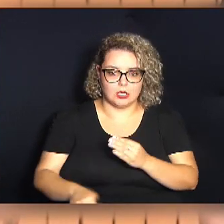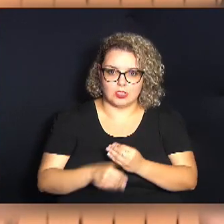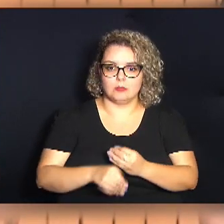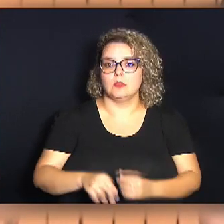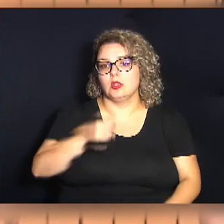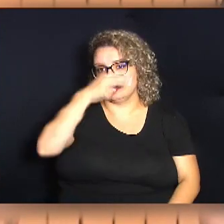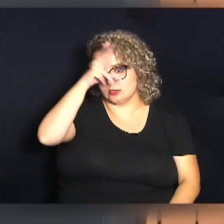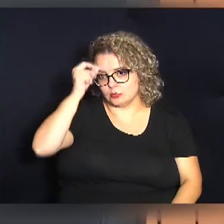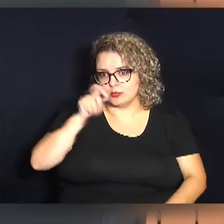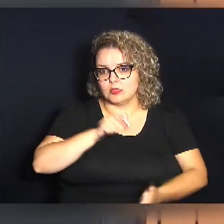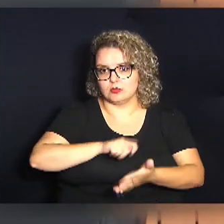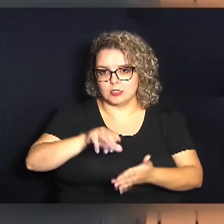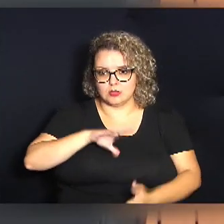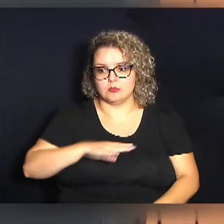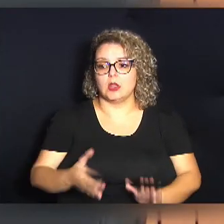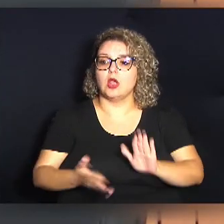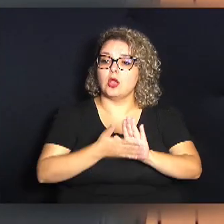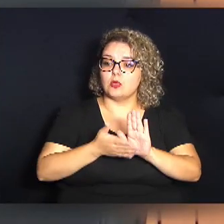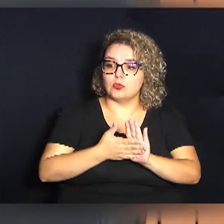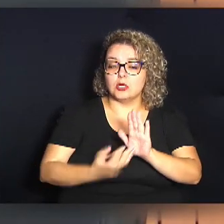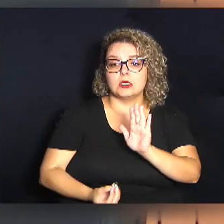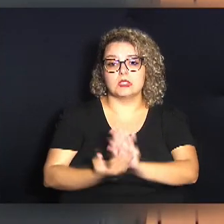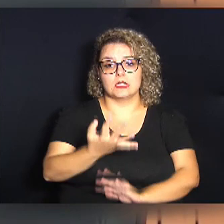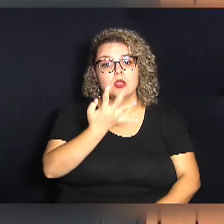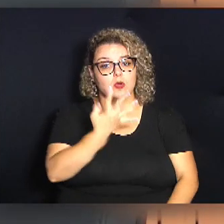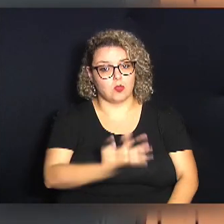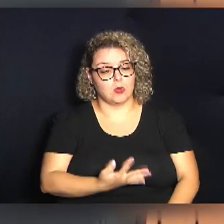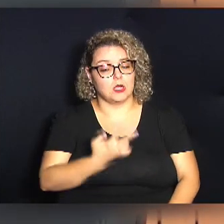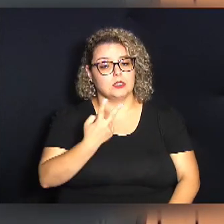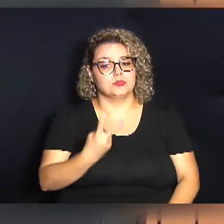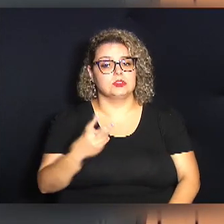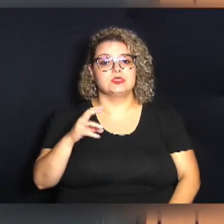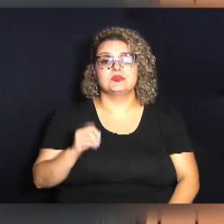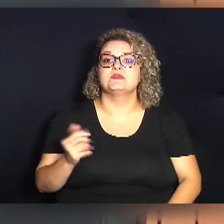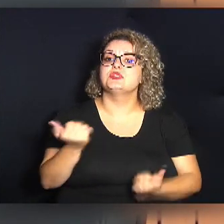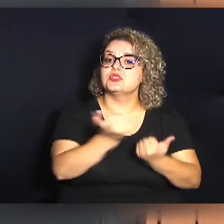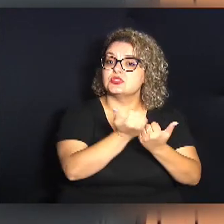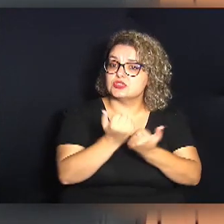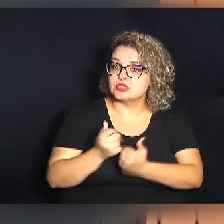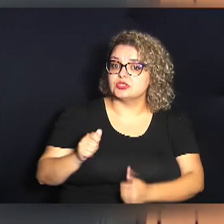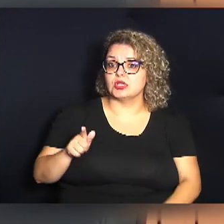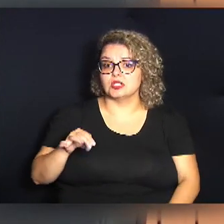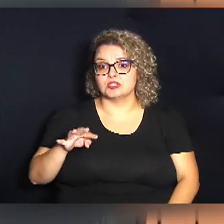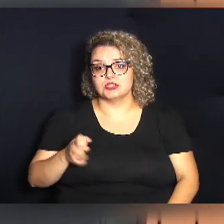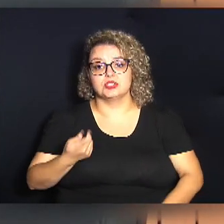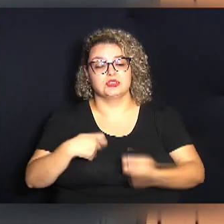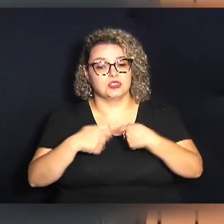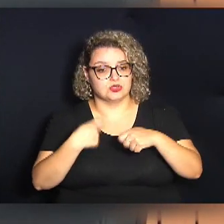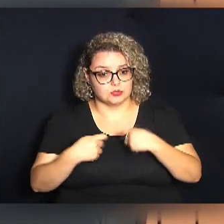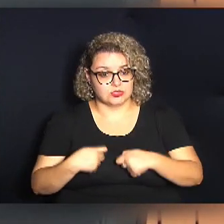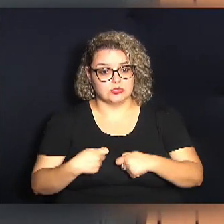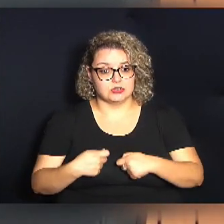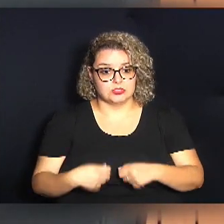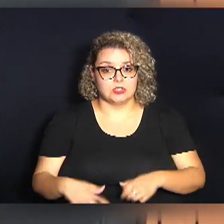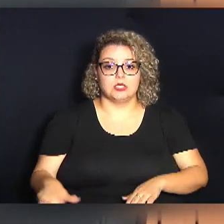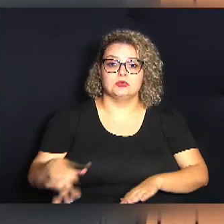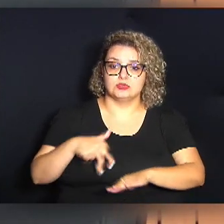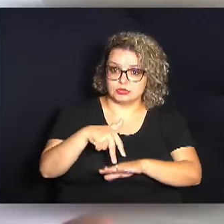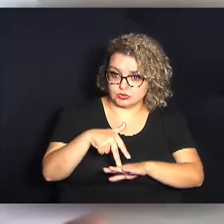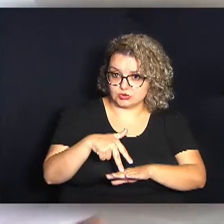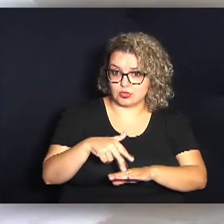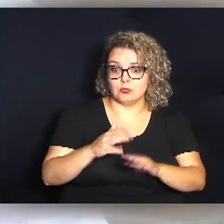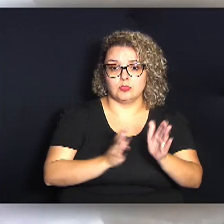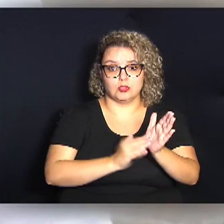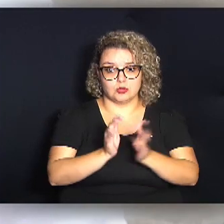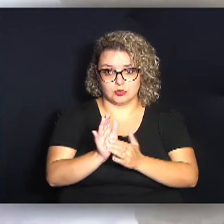prefeito municipal. A proposta cria 420 cargos de agente administrativo a serem preenchidos por